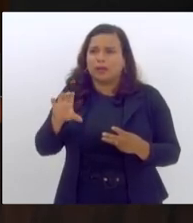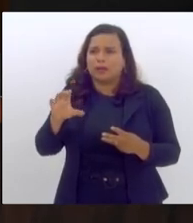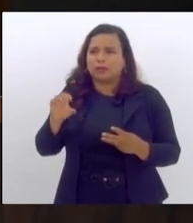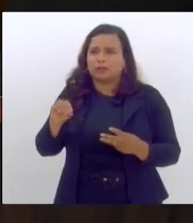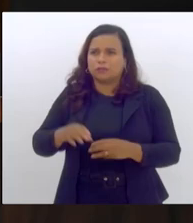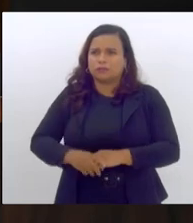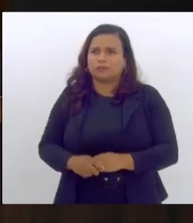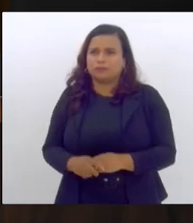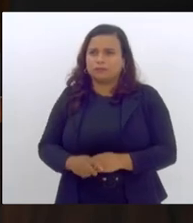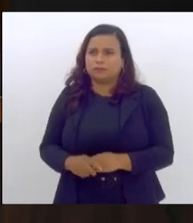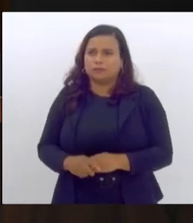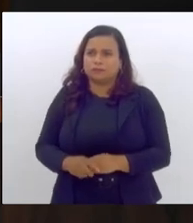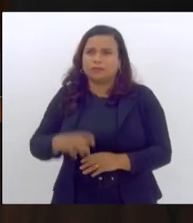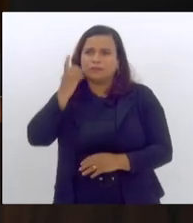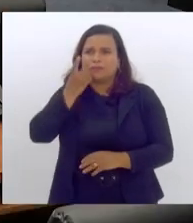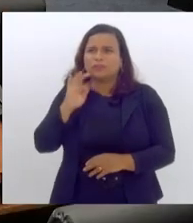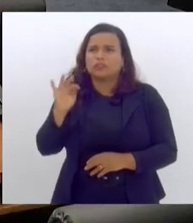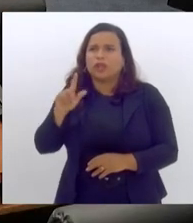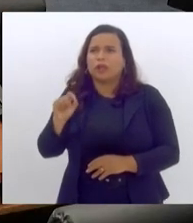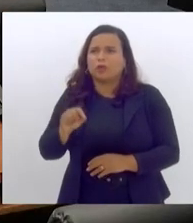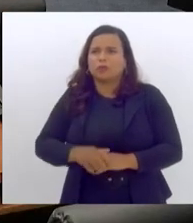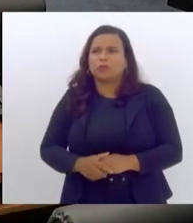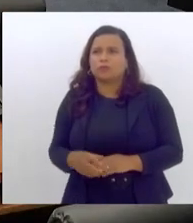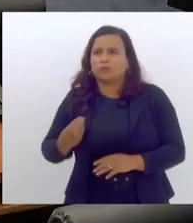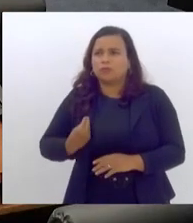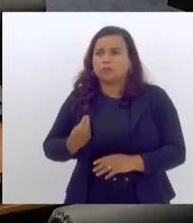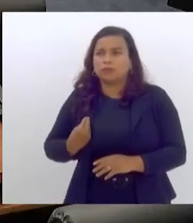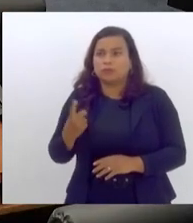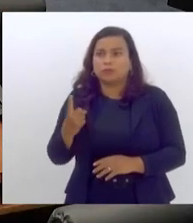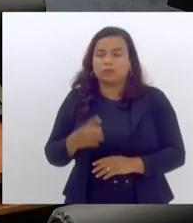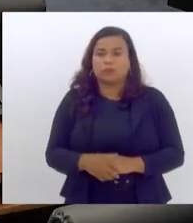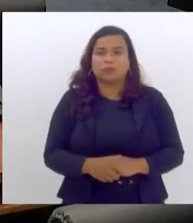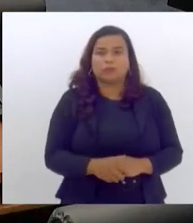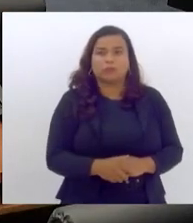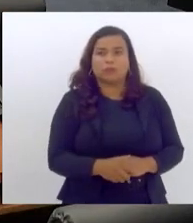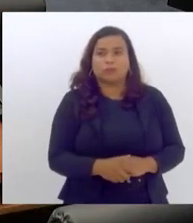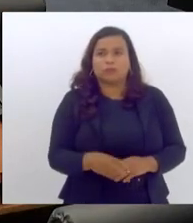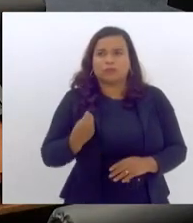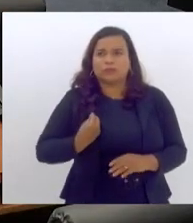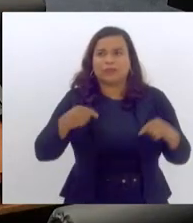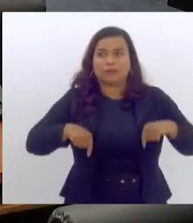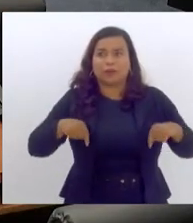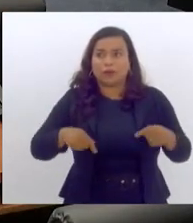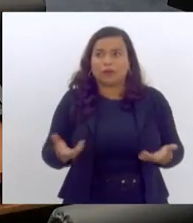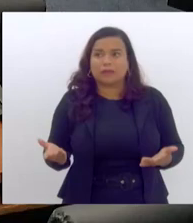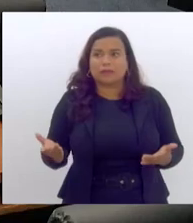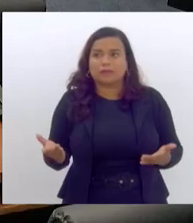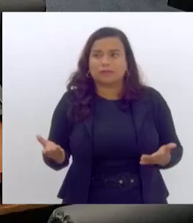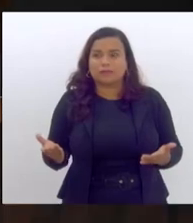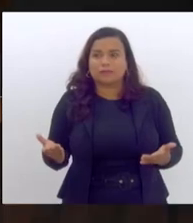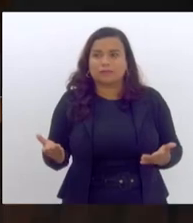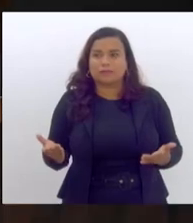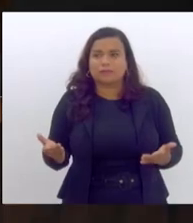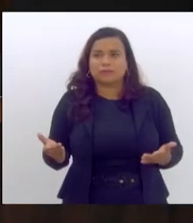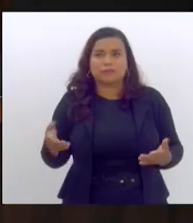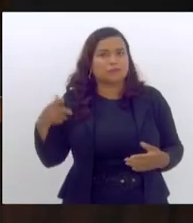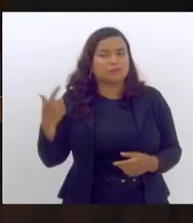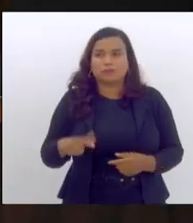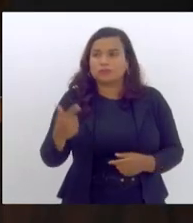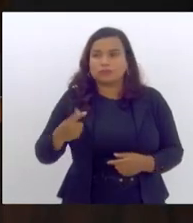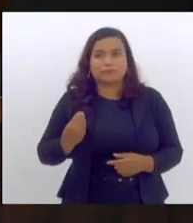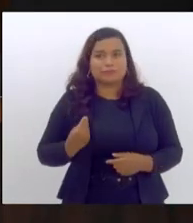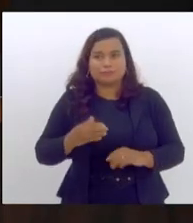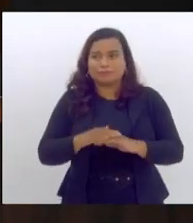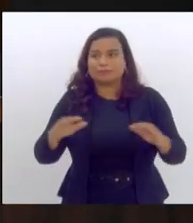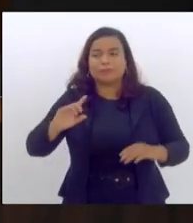Deputado Tiago. Ele estava aqui agora há pouco. Não se encontrando